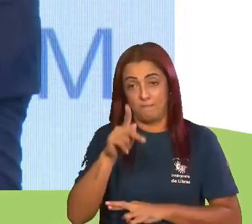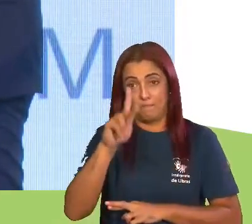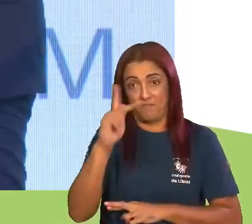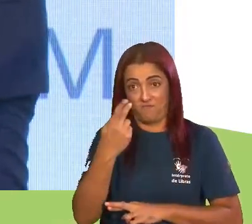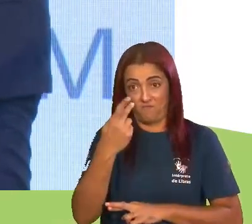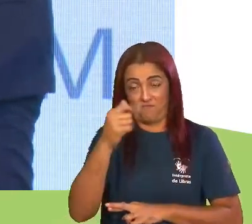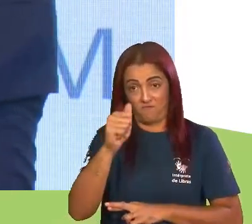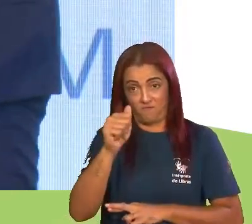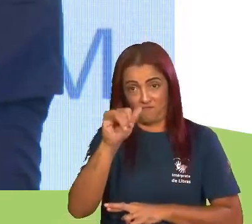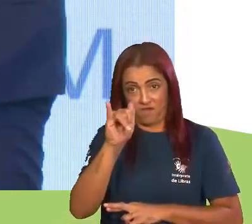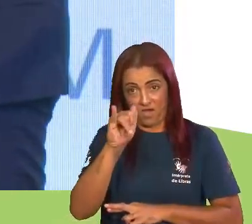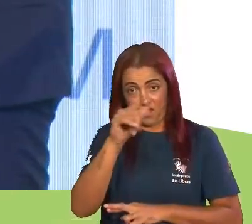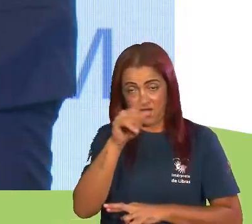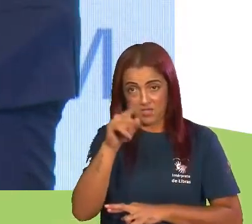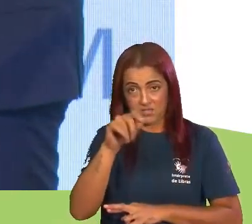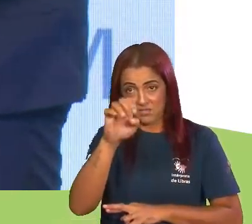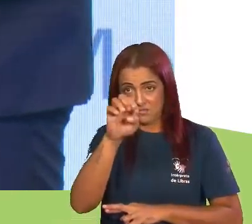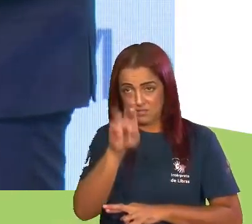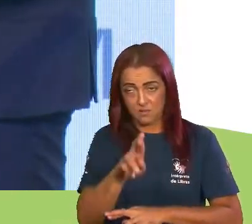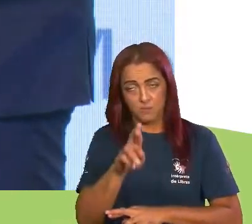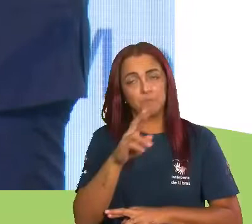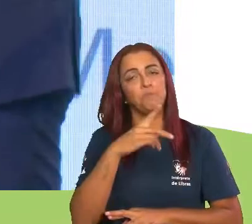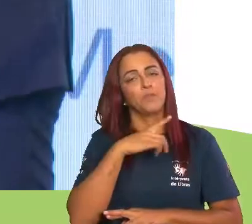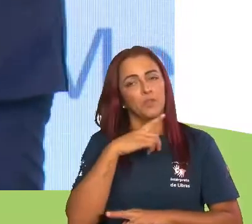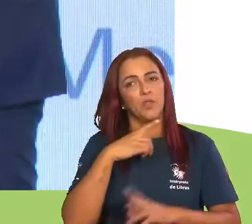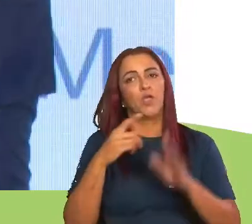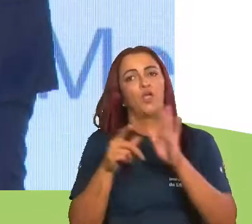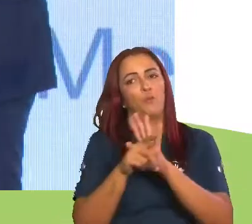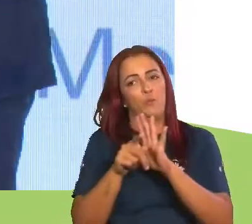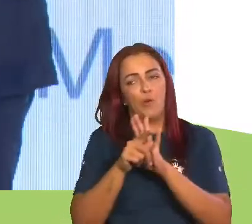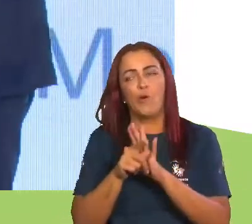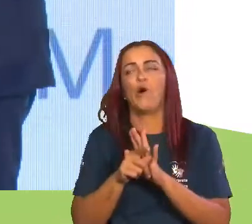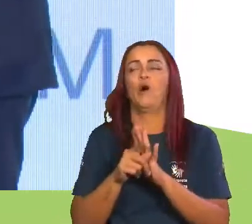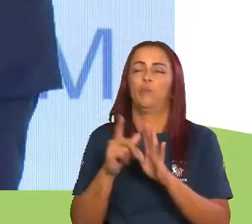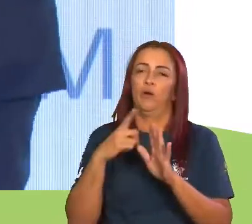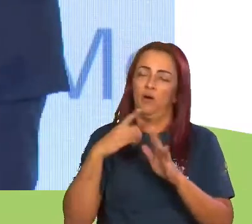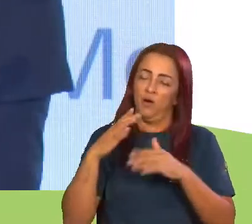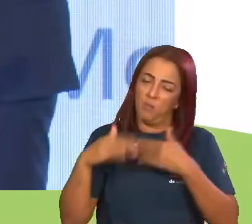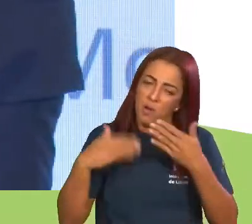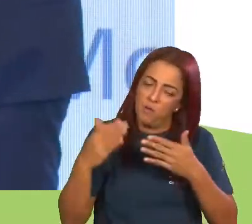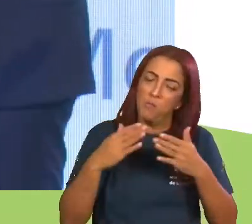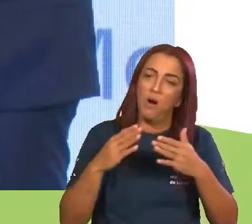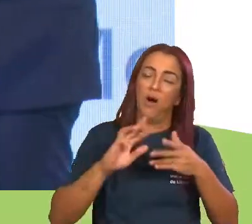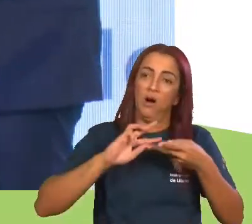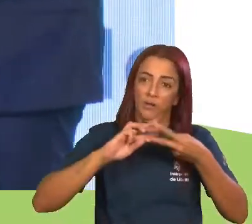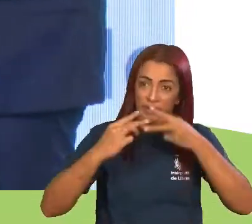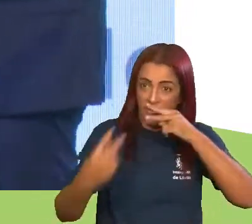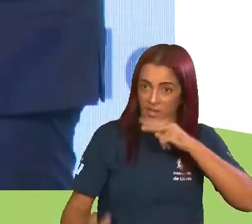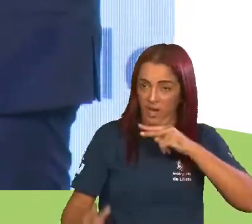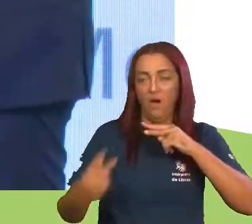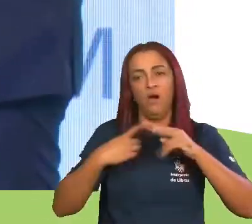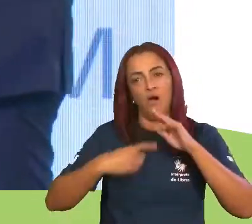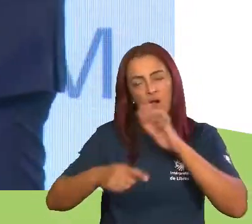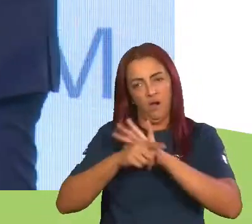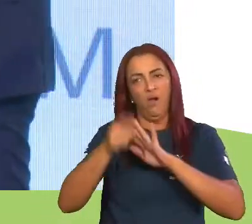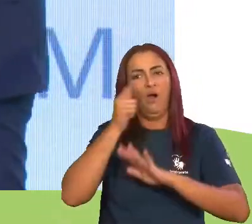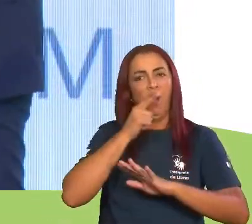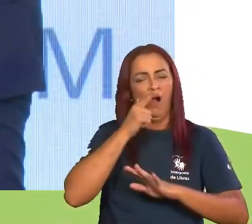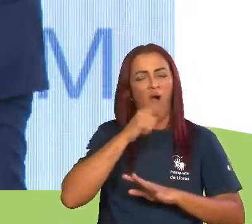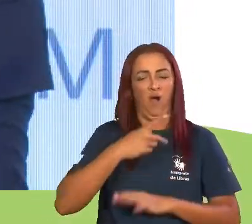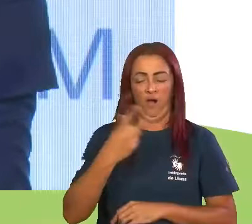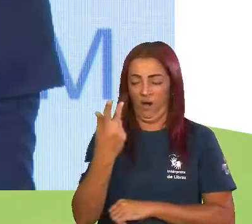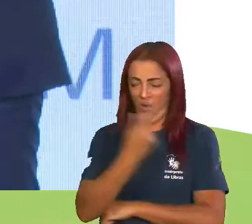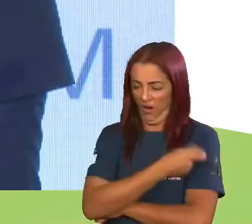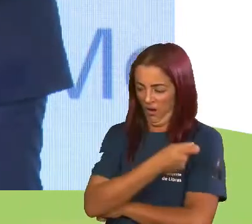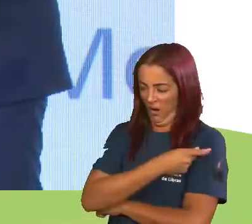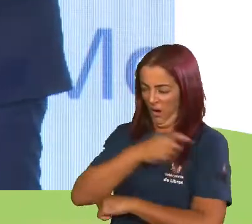usaram umas terapias avançadas através da genética humana, conseguiram vacinas que conseguem nos